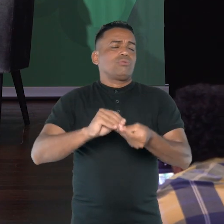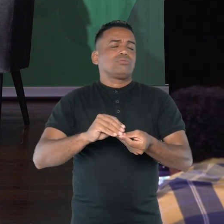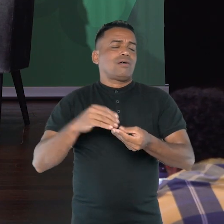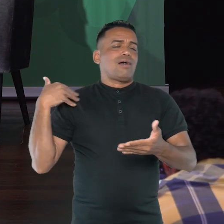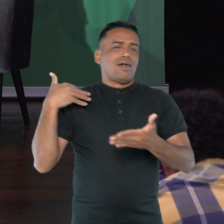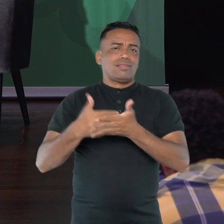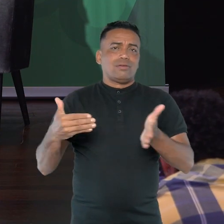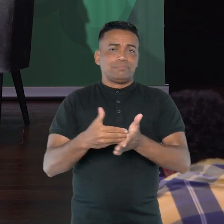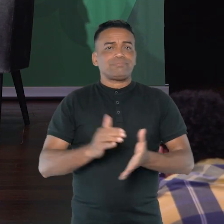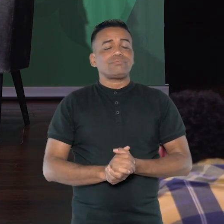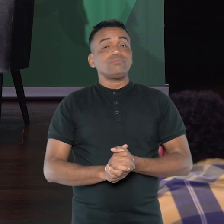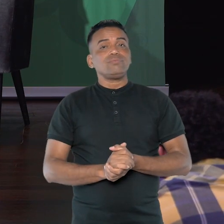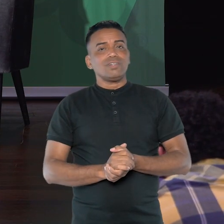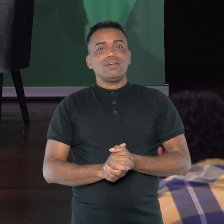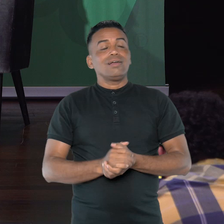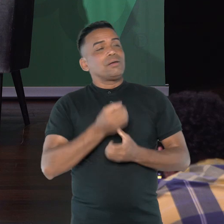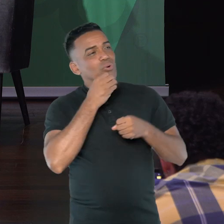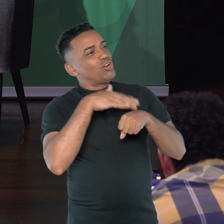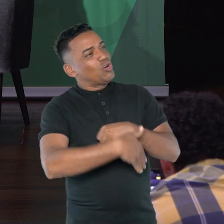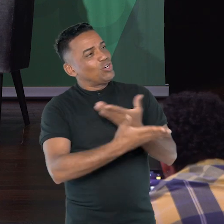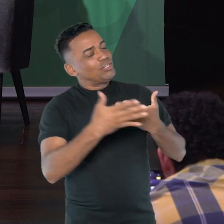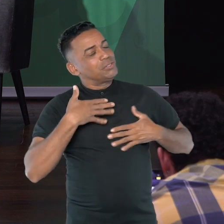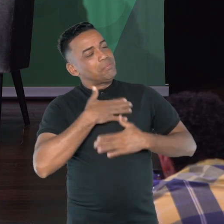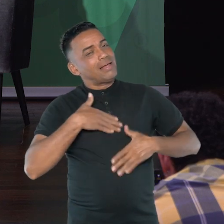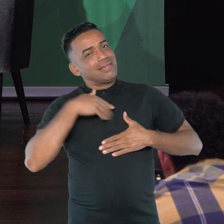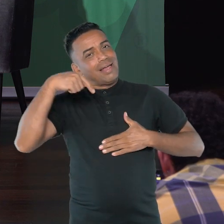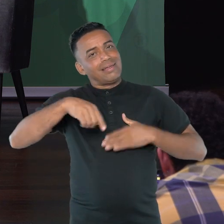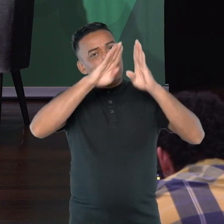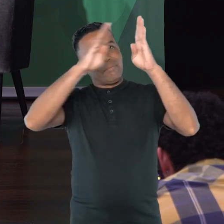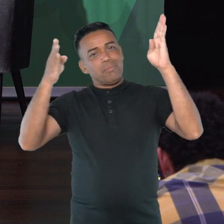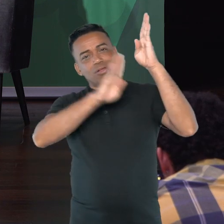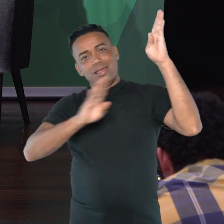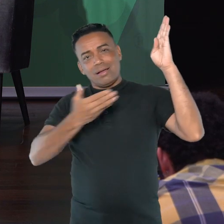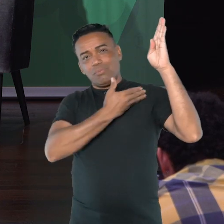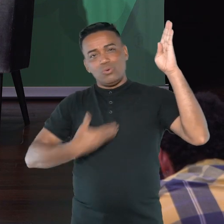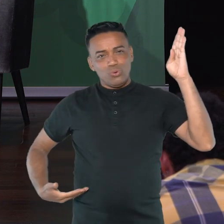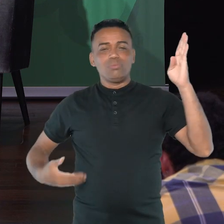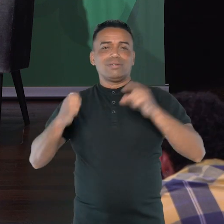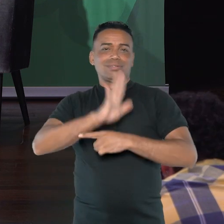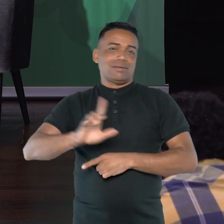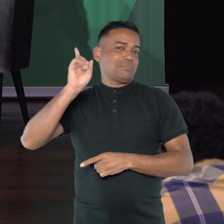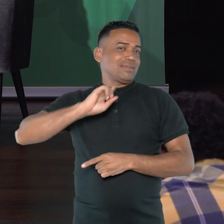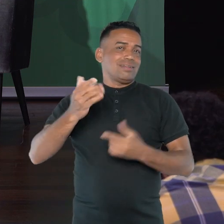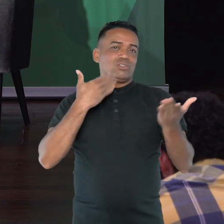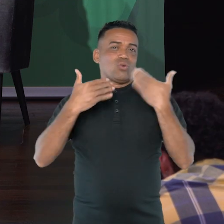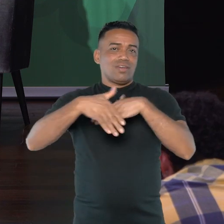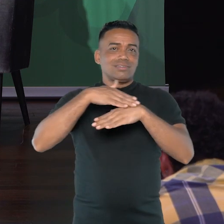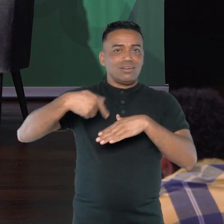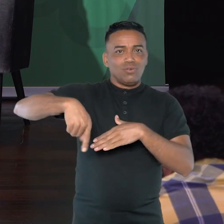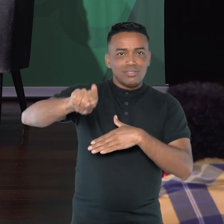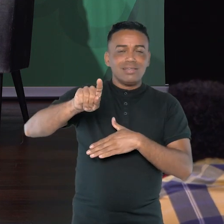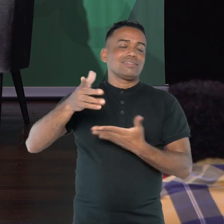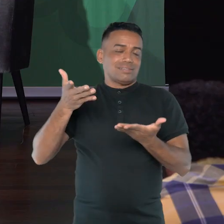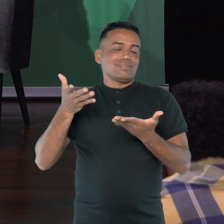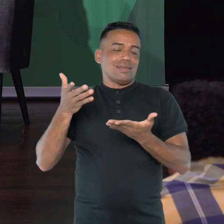Bom, vamos lá, boa noite. É um prazer estar aqui na biblioteca, conversando com vocês, que estão nos escutando, né? Hoje é